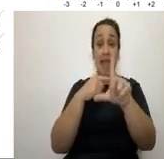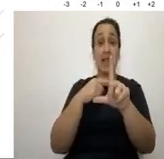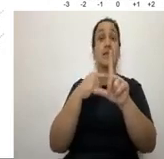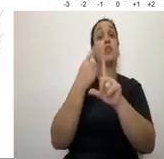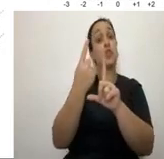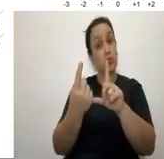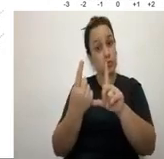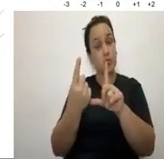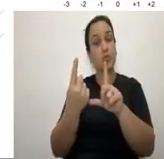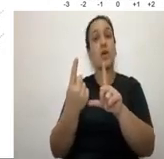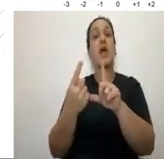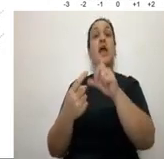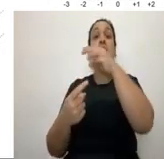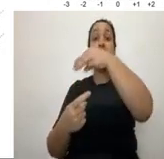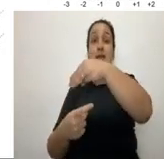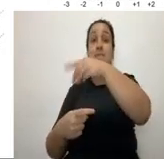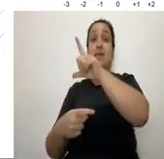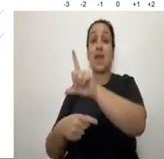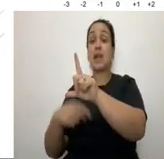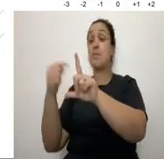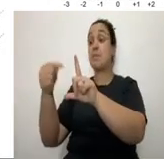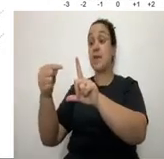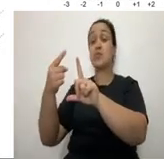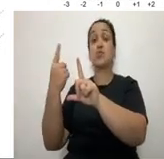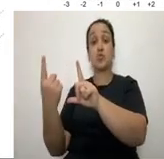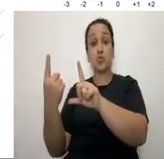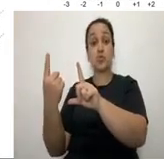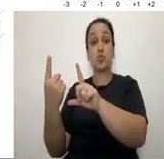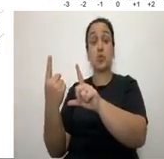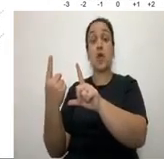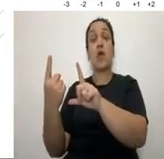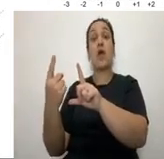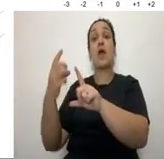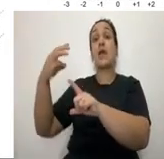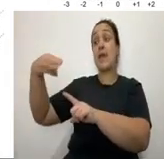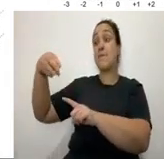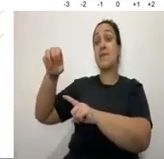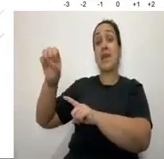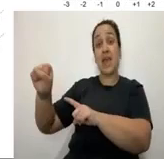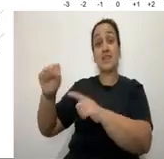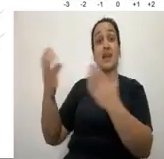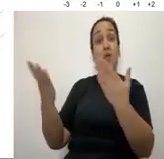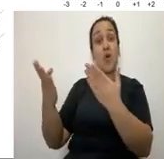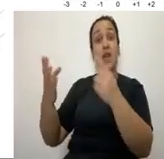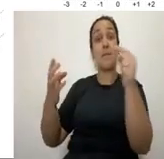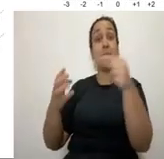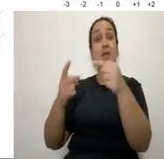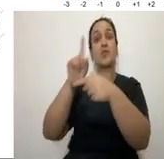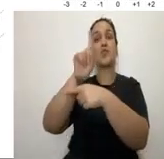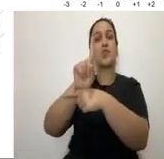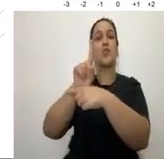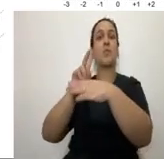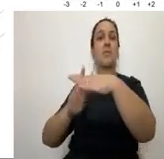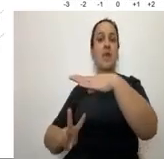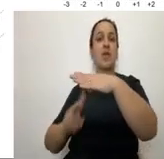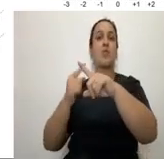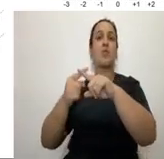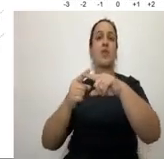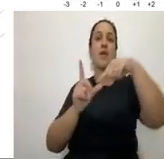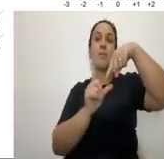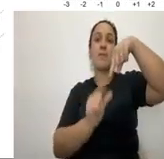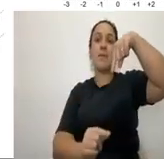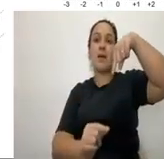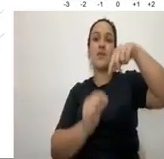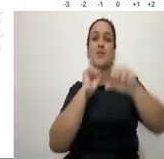L vai ser 1. O Ml vai ser menos 1. E aqui o número quântico spin agora é